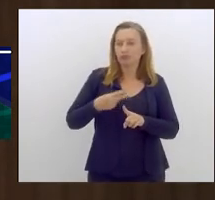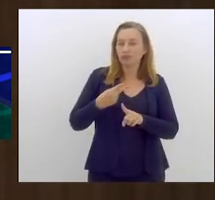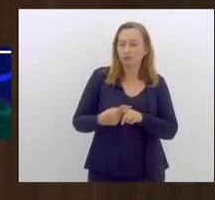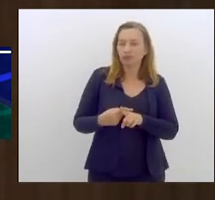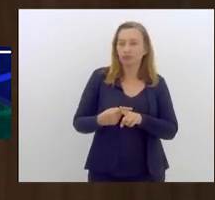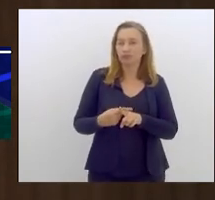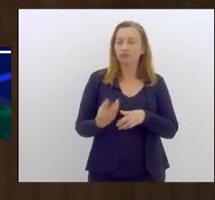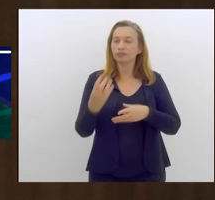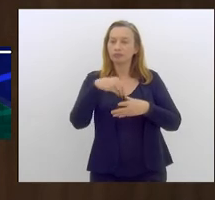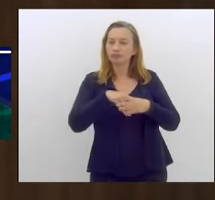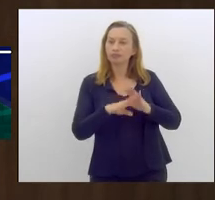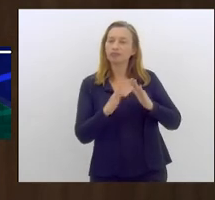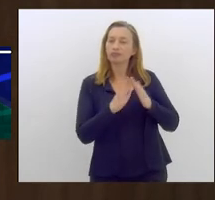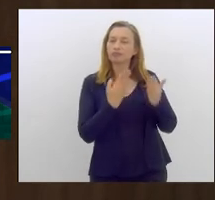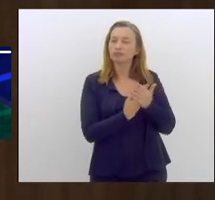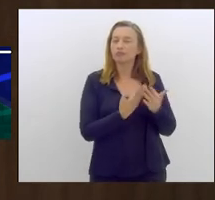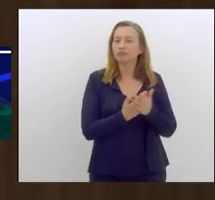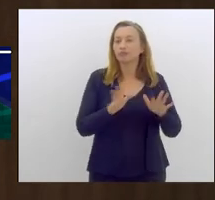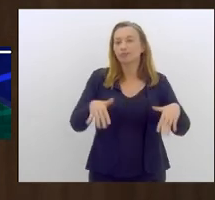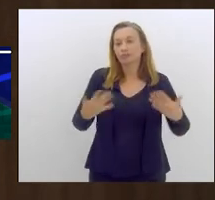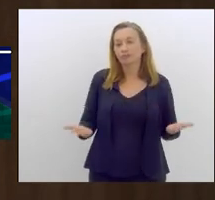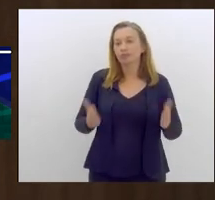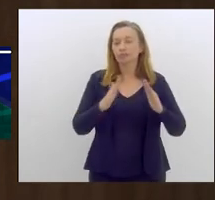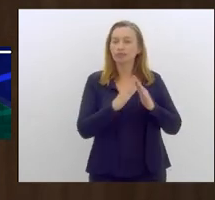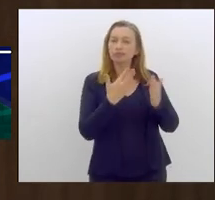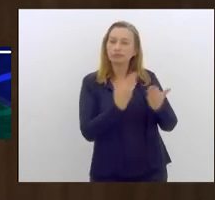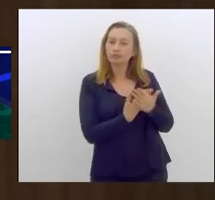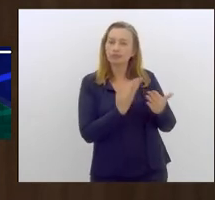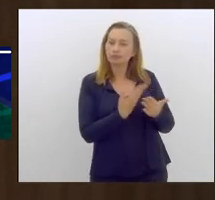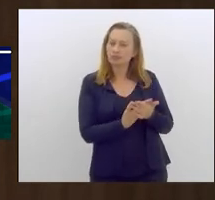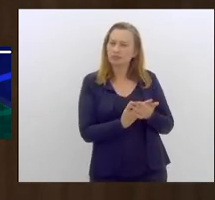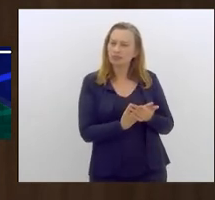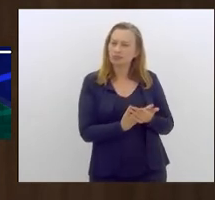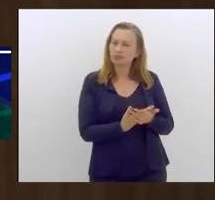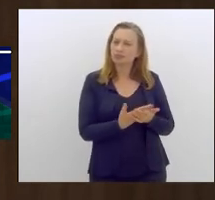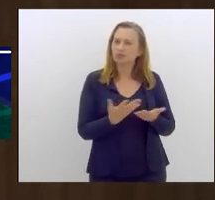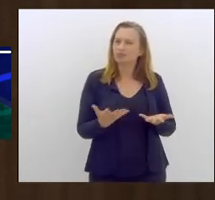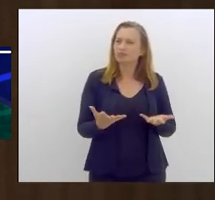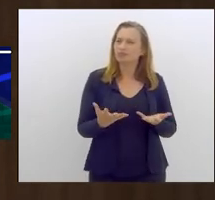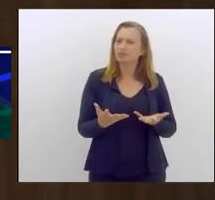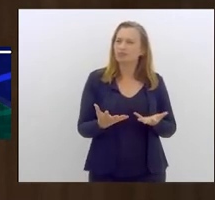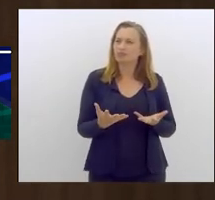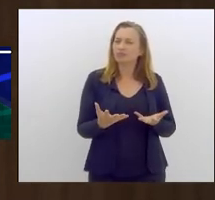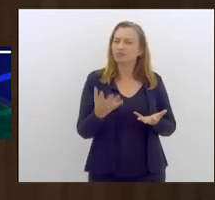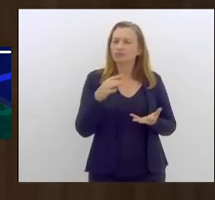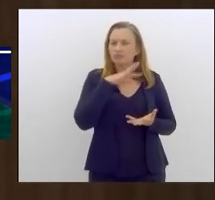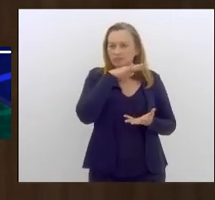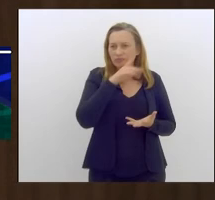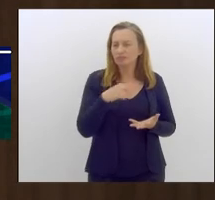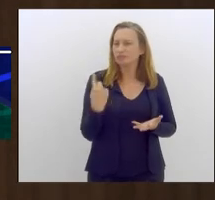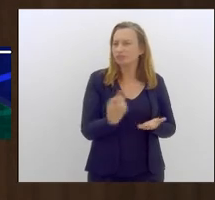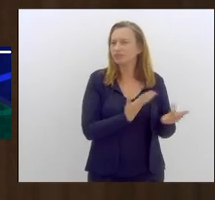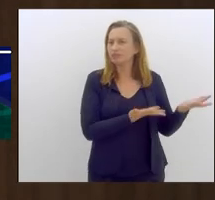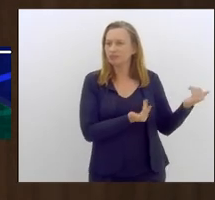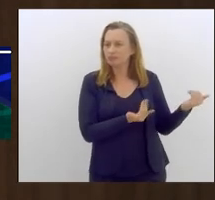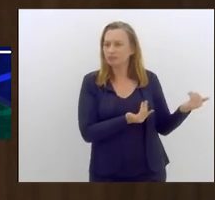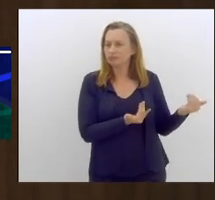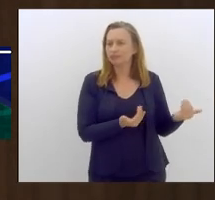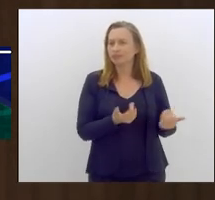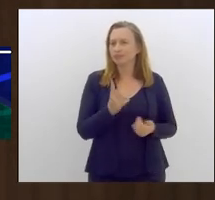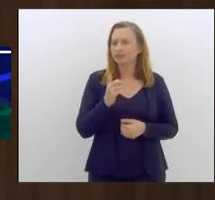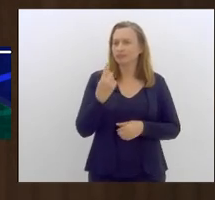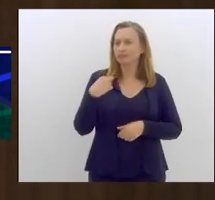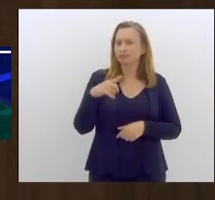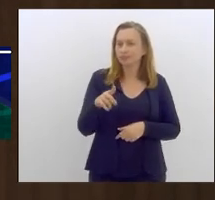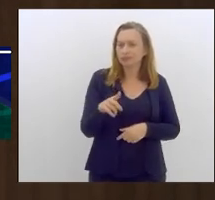escolar. Então, o espaço da escola, muitas vezes, é nocivo, é tóxico para a nossa juventude, que, ao não